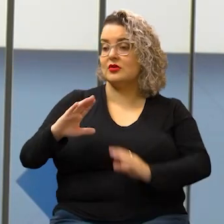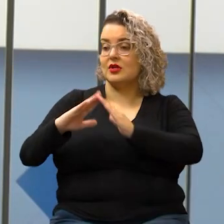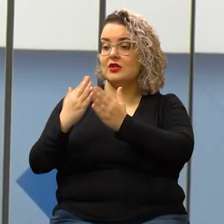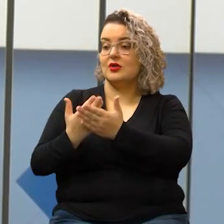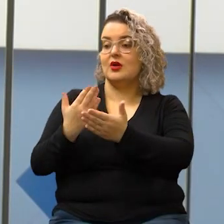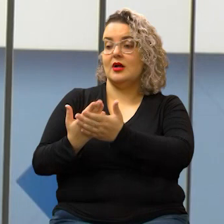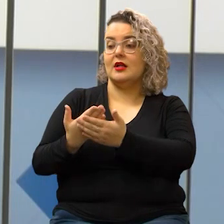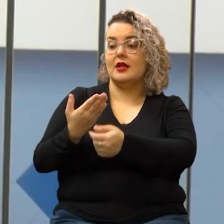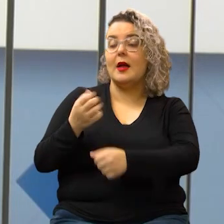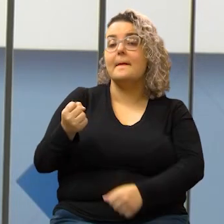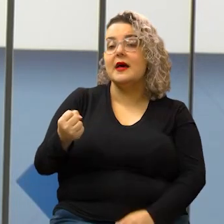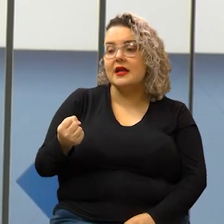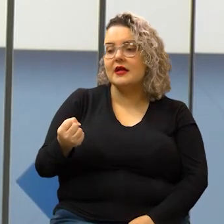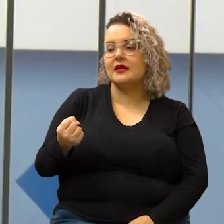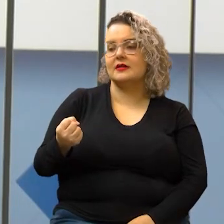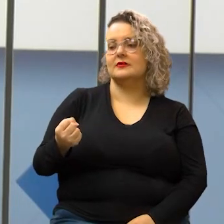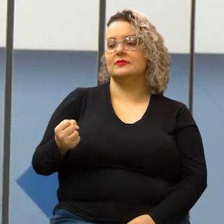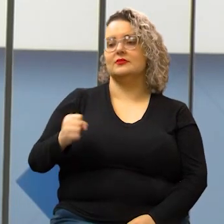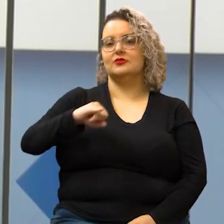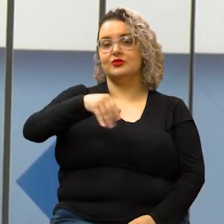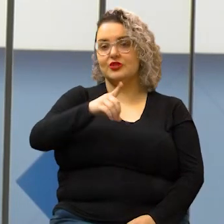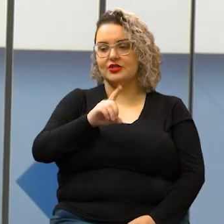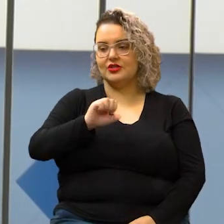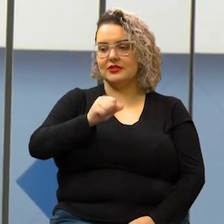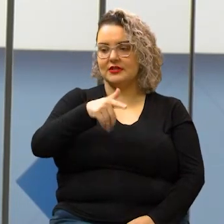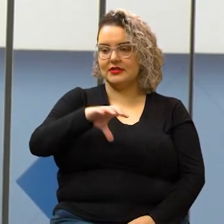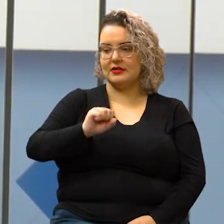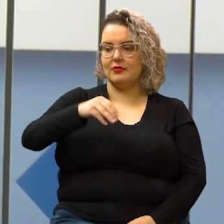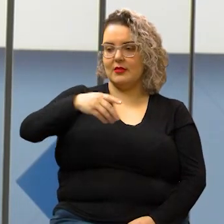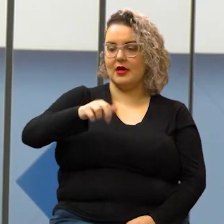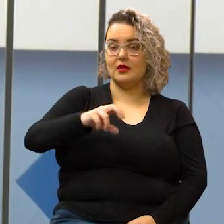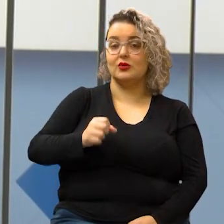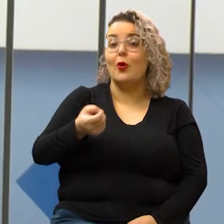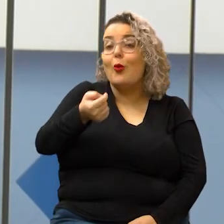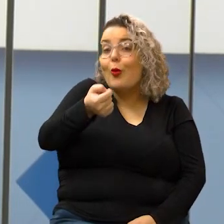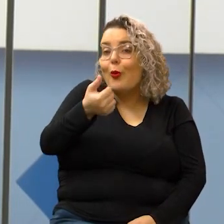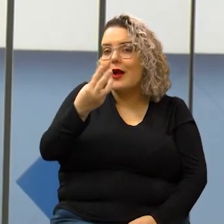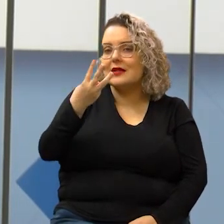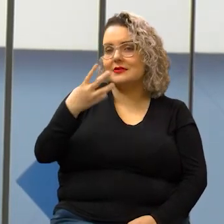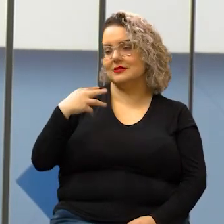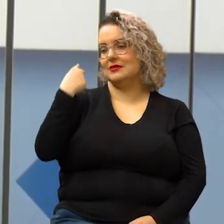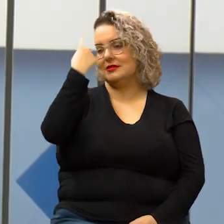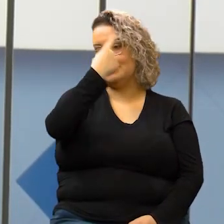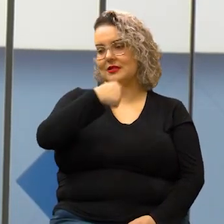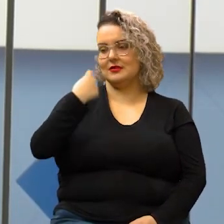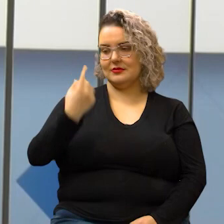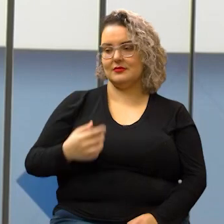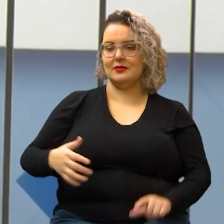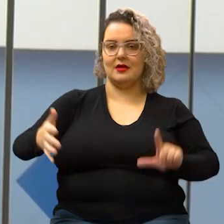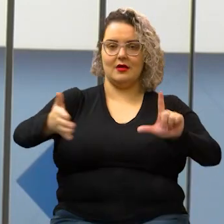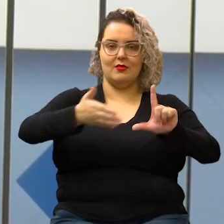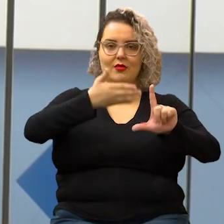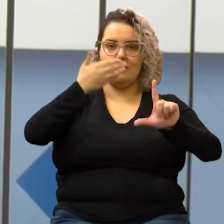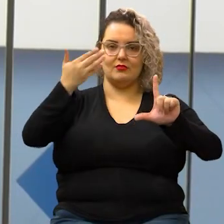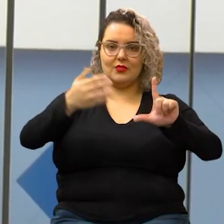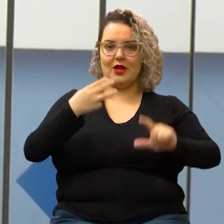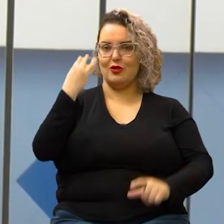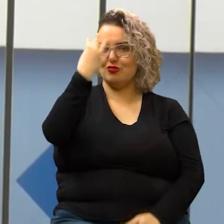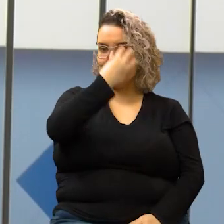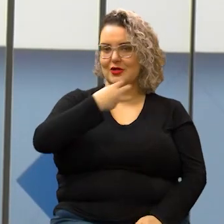São Marcos. Eu fiz uma palestra de quase 3 horas. Era PowerPoint,